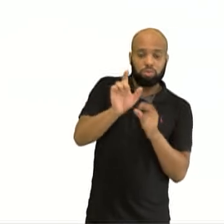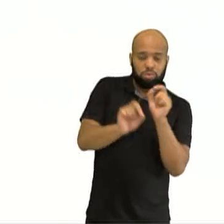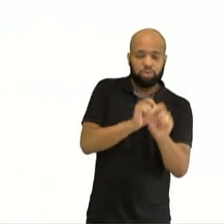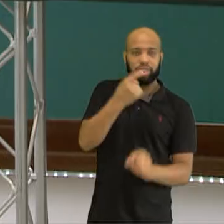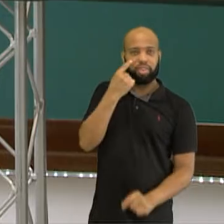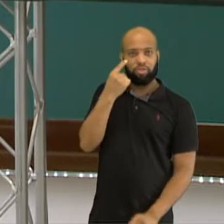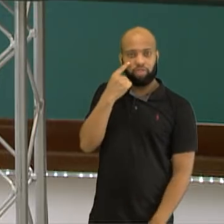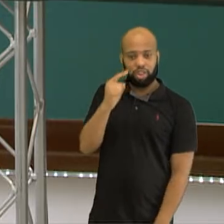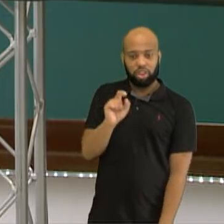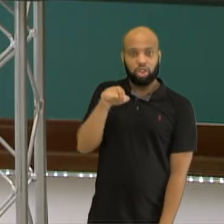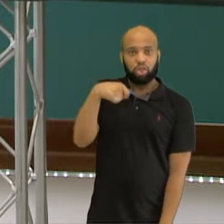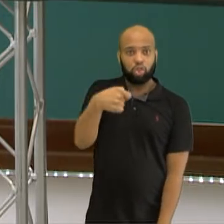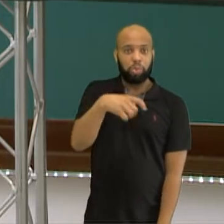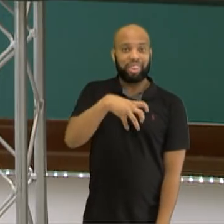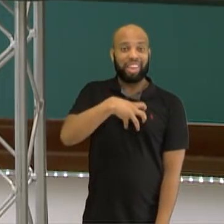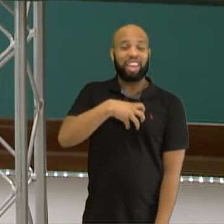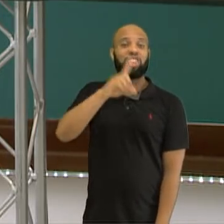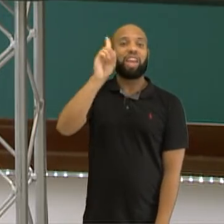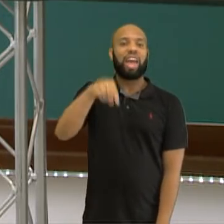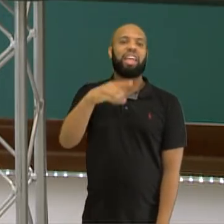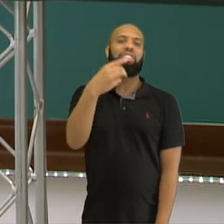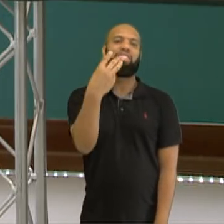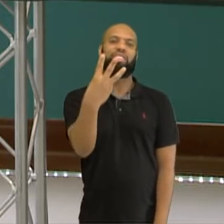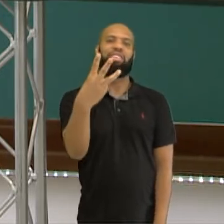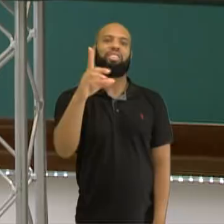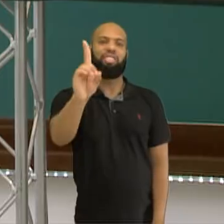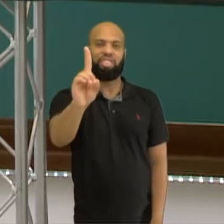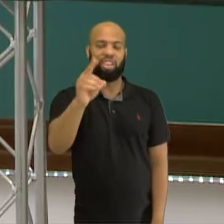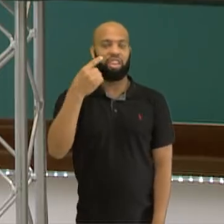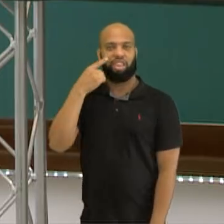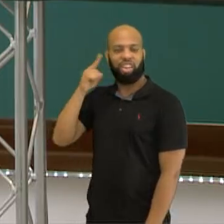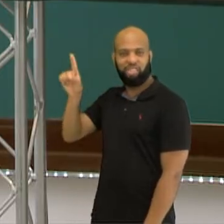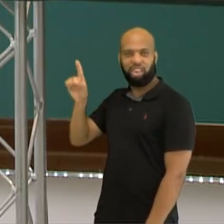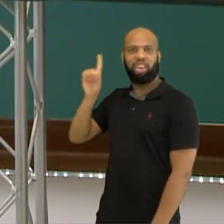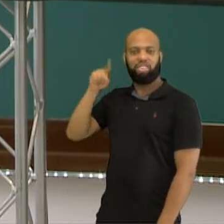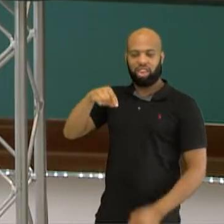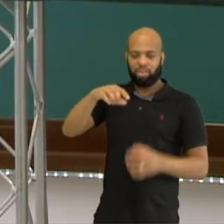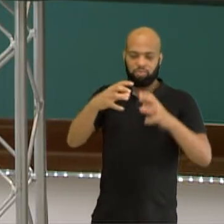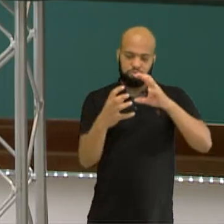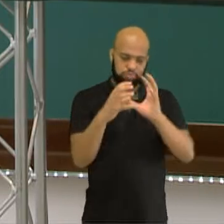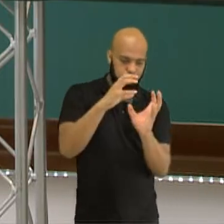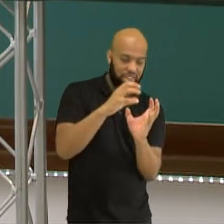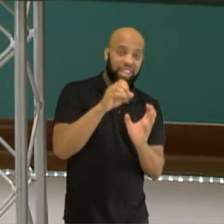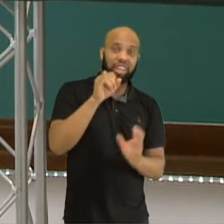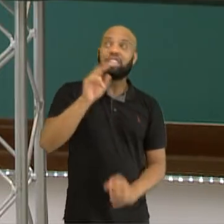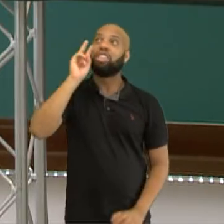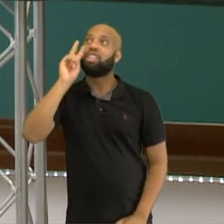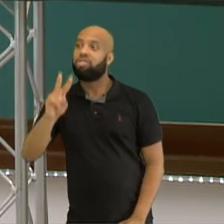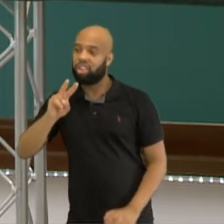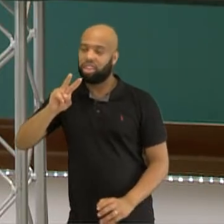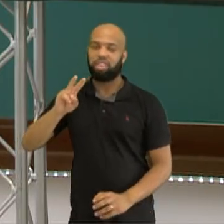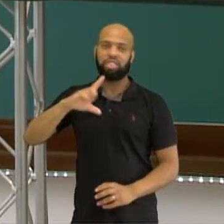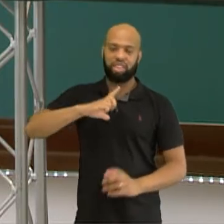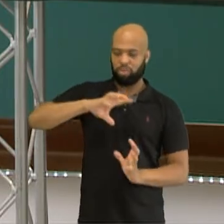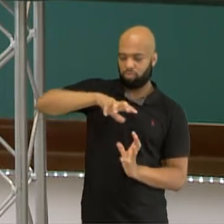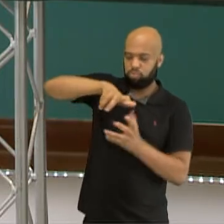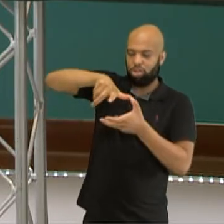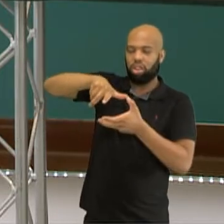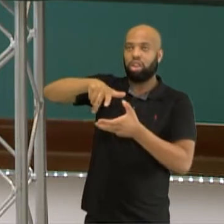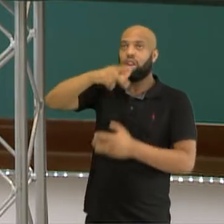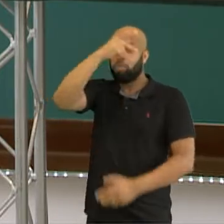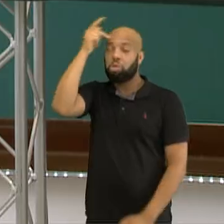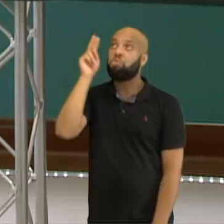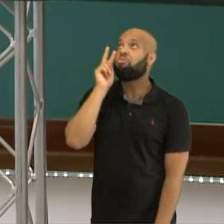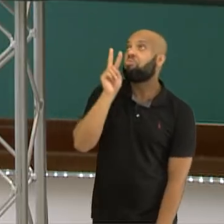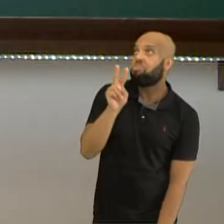olha a questão da tridimensionalidade dessas constelações vistas no nosso planeta, o observador